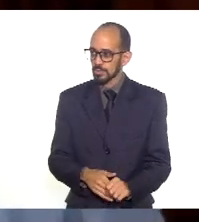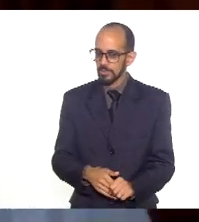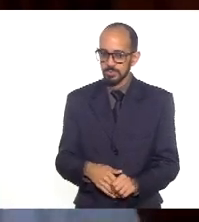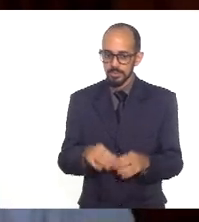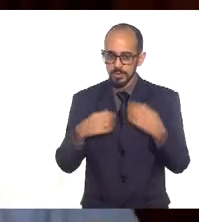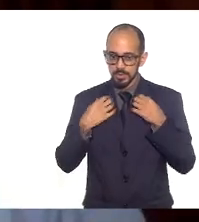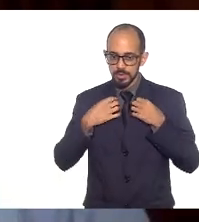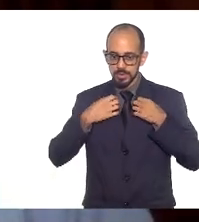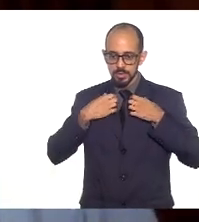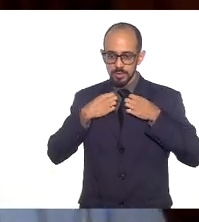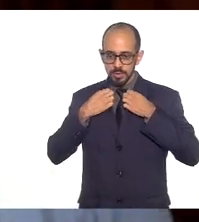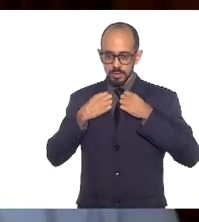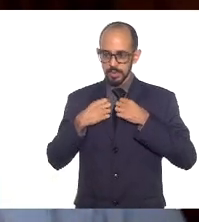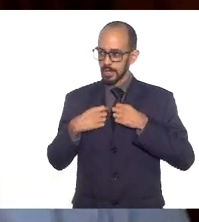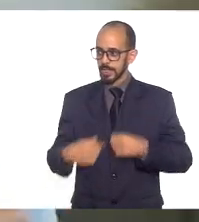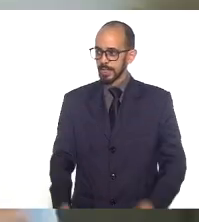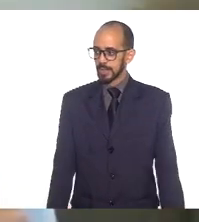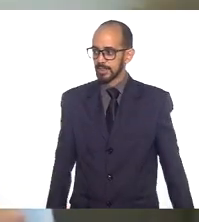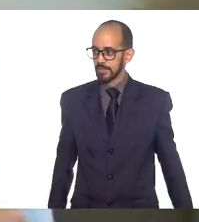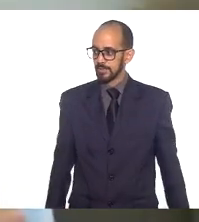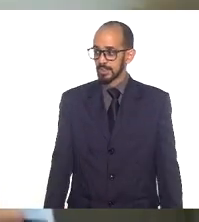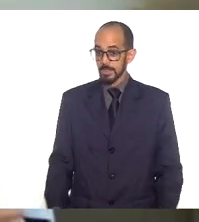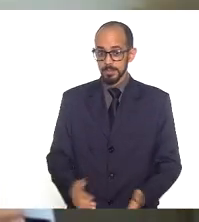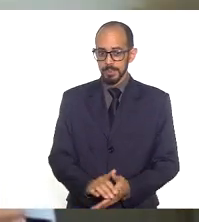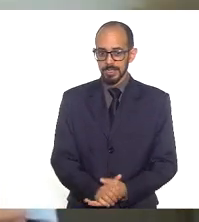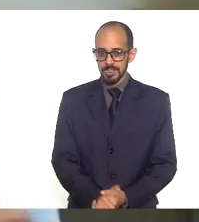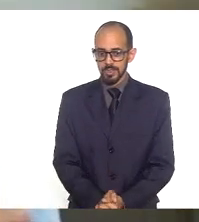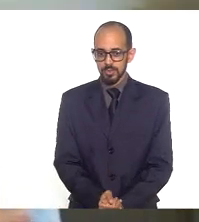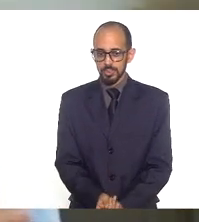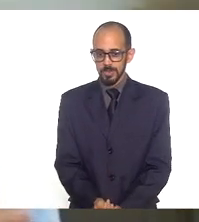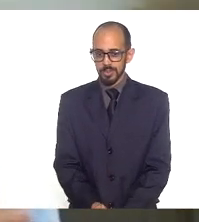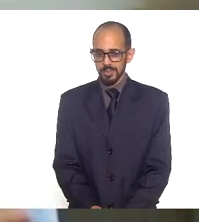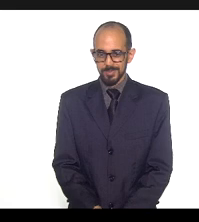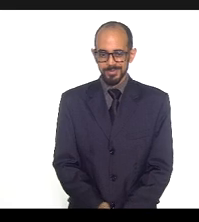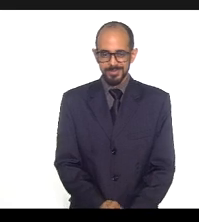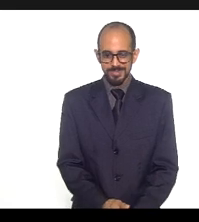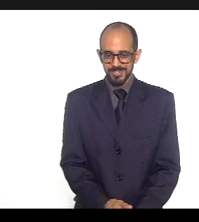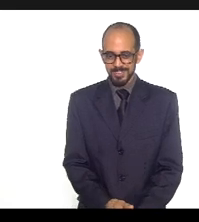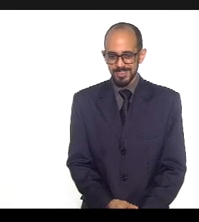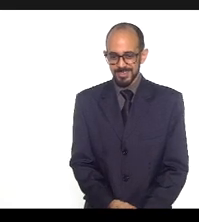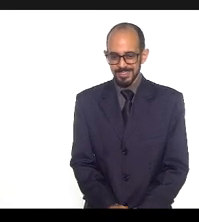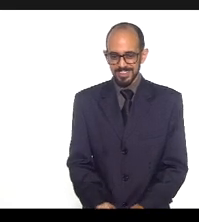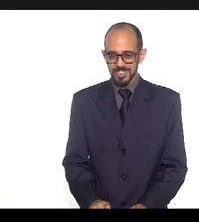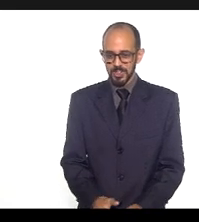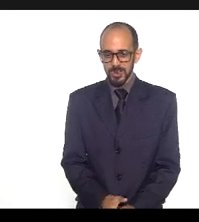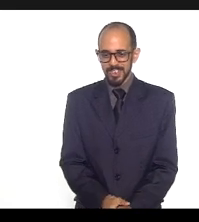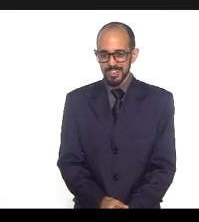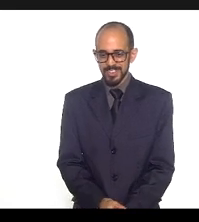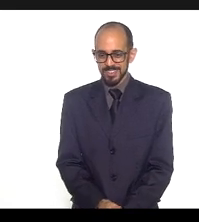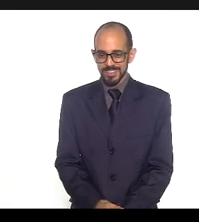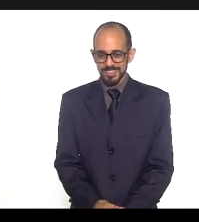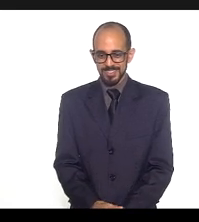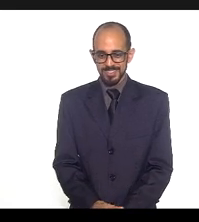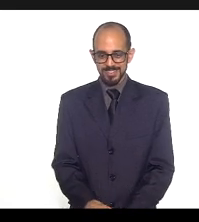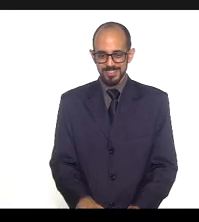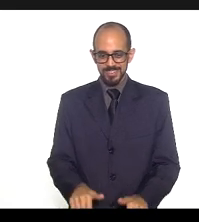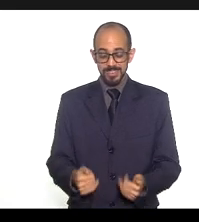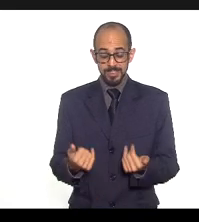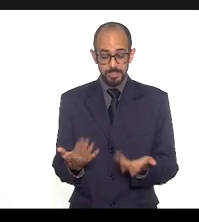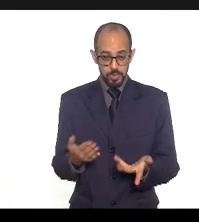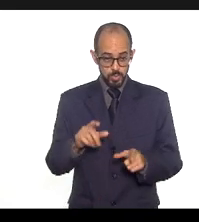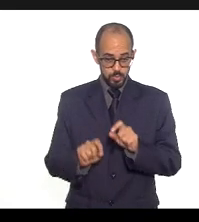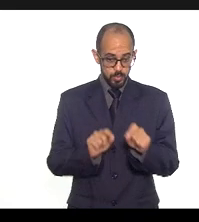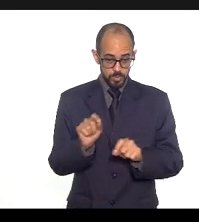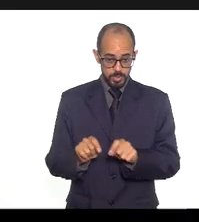Então, primeiro projeto... distanciamento, né, Moreno? Isso. Vamos dar início, então. O